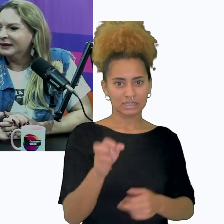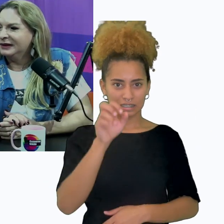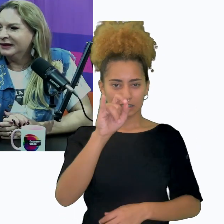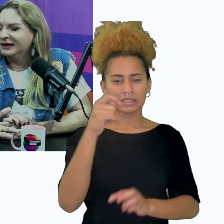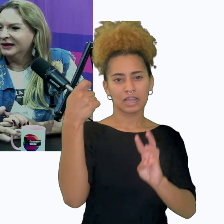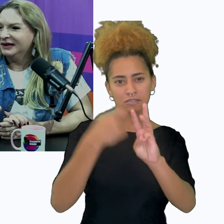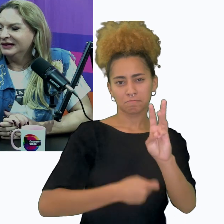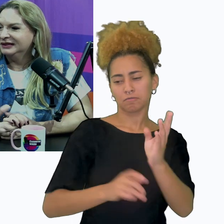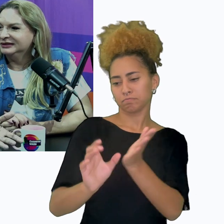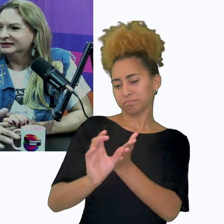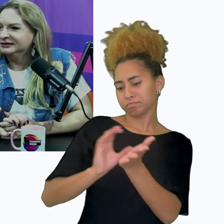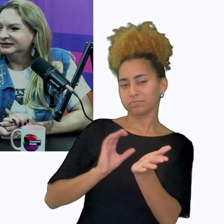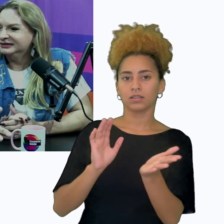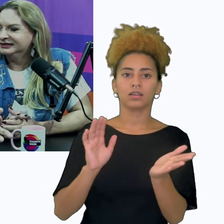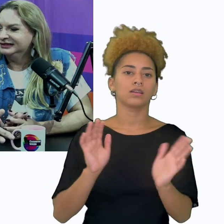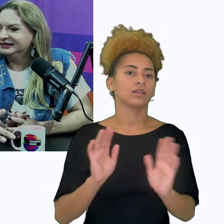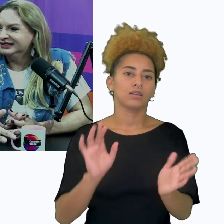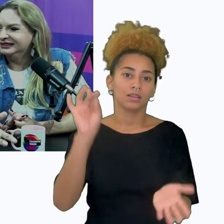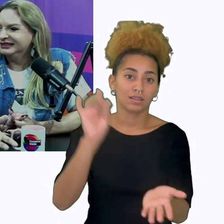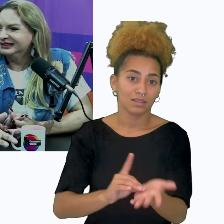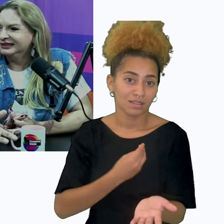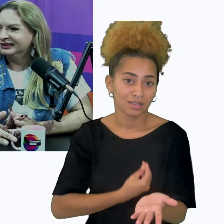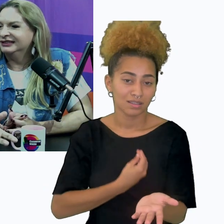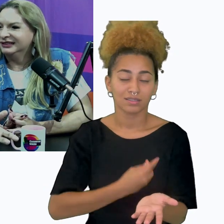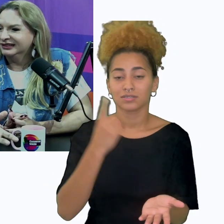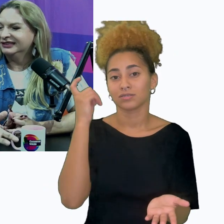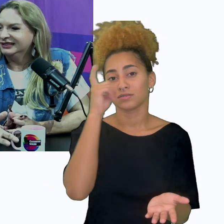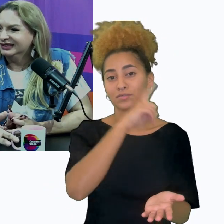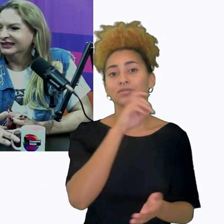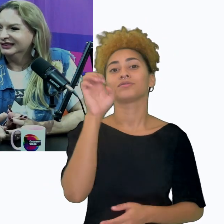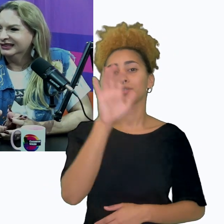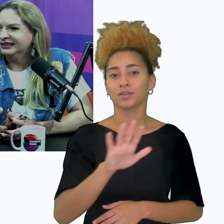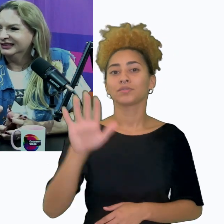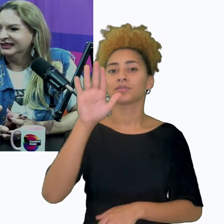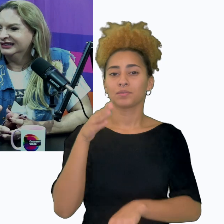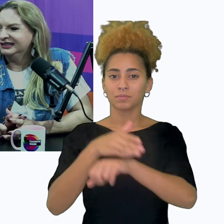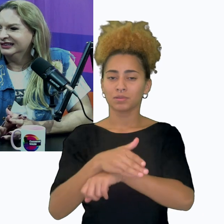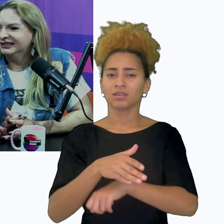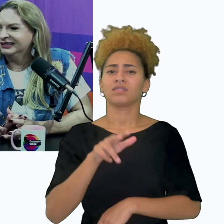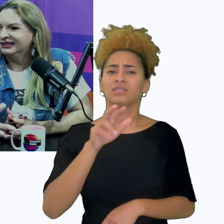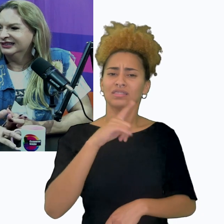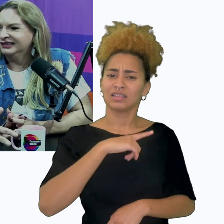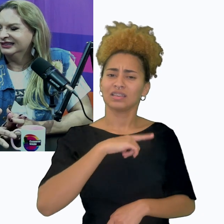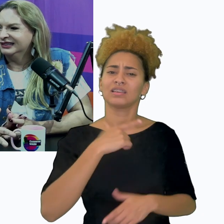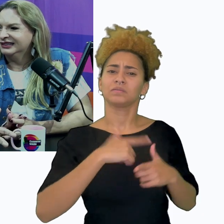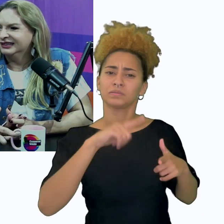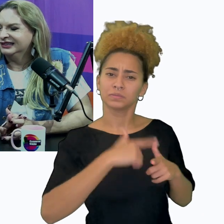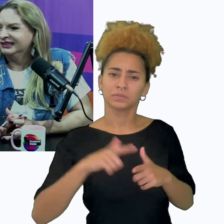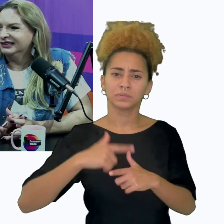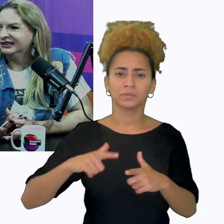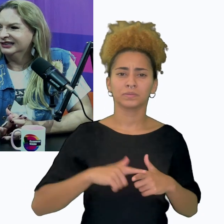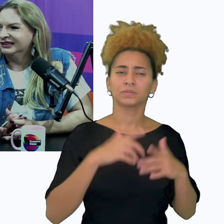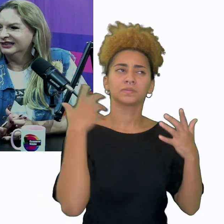diziam, você vai voltar em 3 meses, vai ganhar. Não, é muito complicado para você ir para a Europa, você. A passar por um monte de